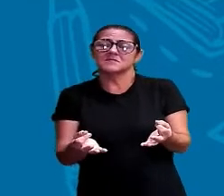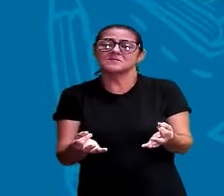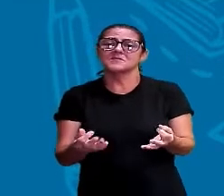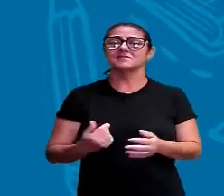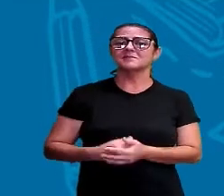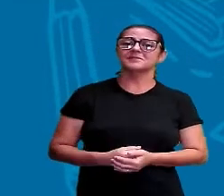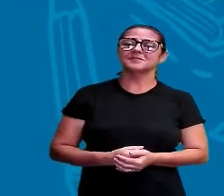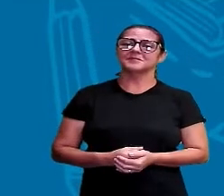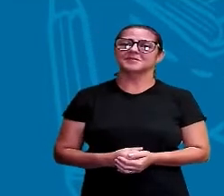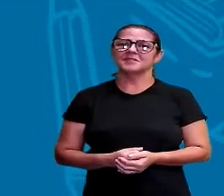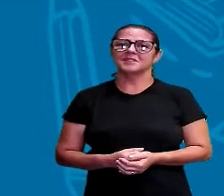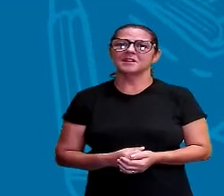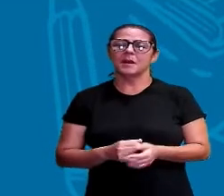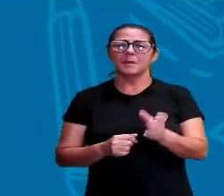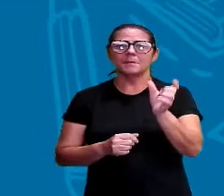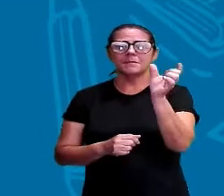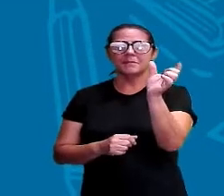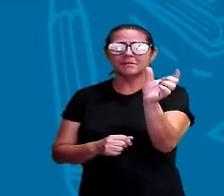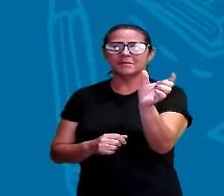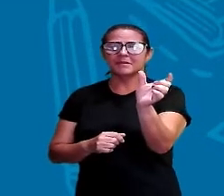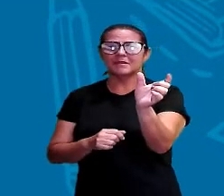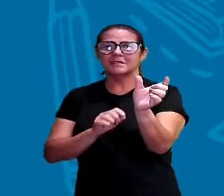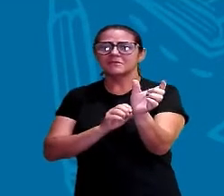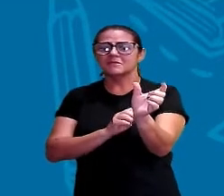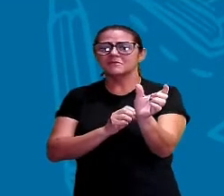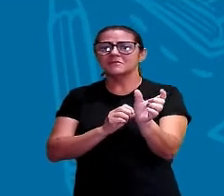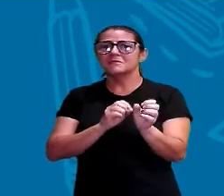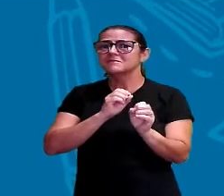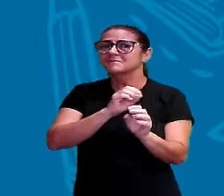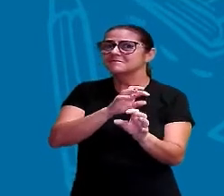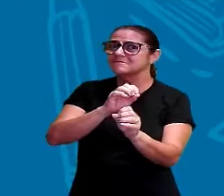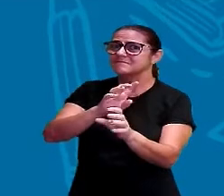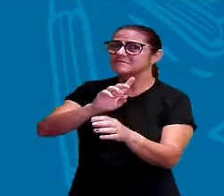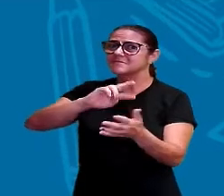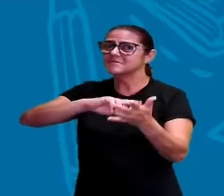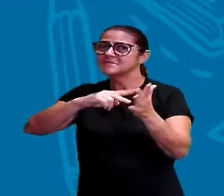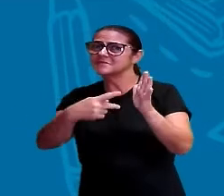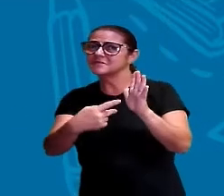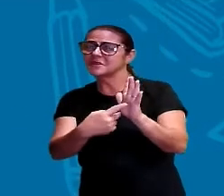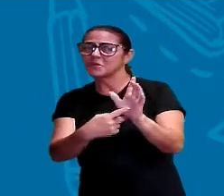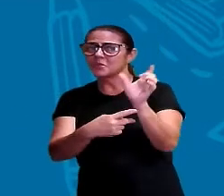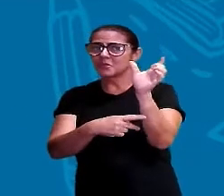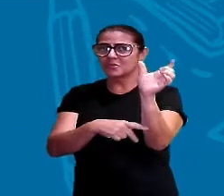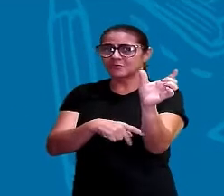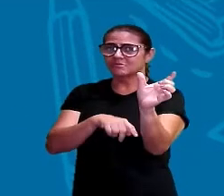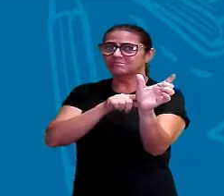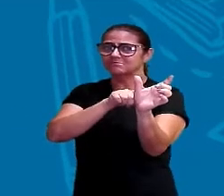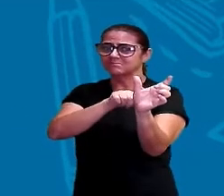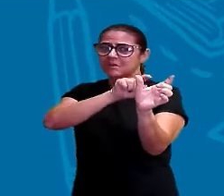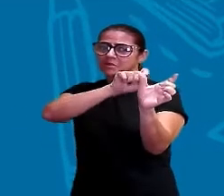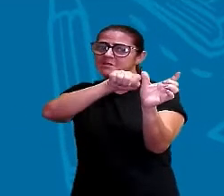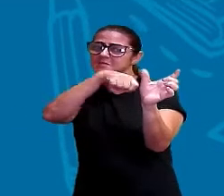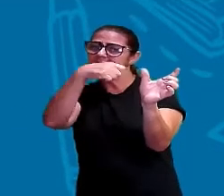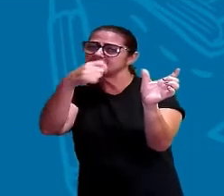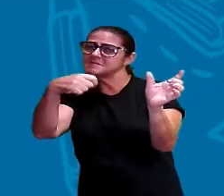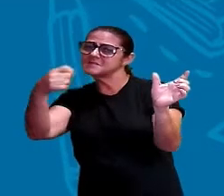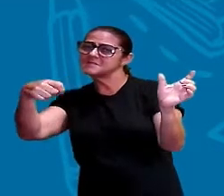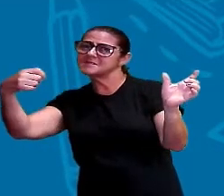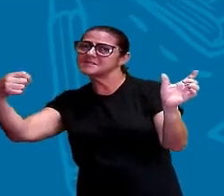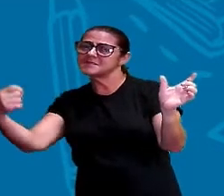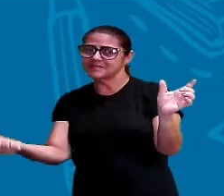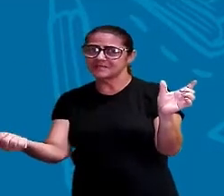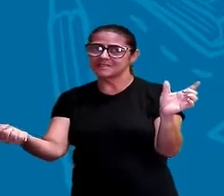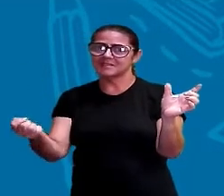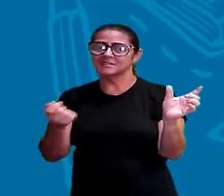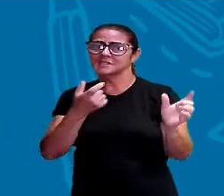várias possibilidades que a palavra pode te dar. É isso mesmo. Uma única palavra, ela pode ter vários significados